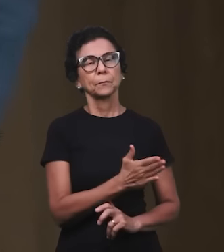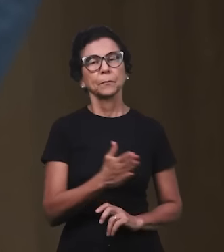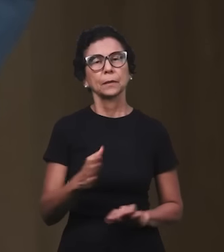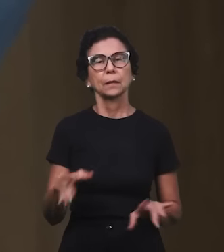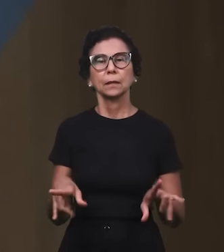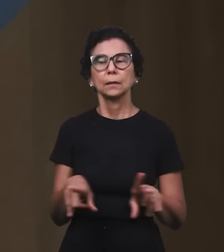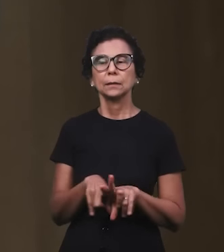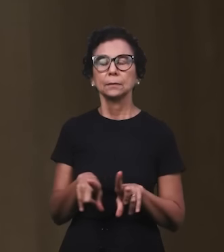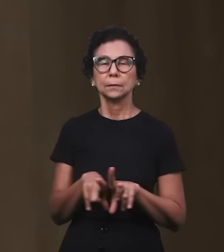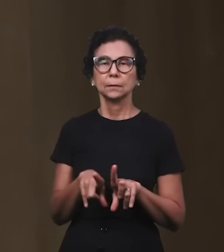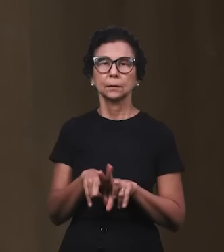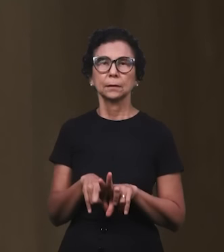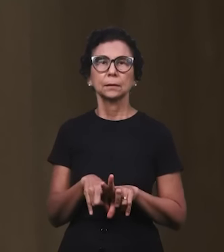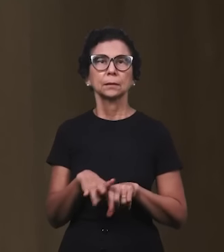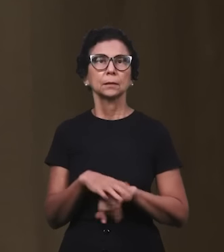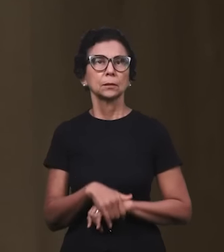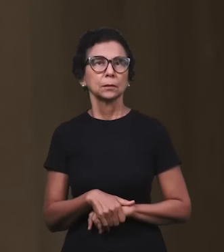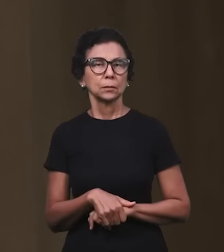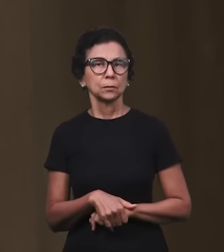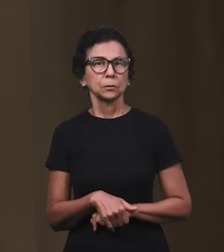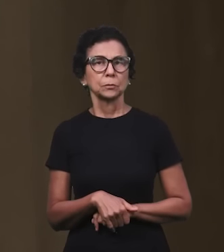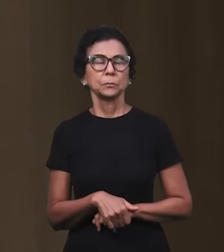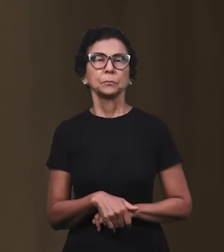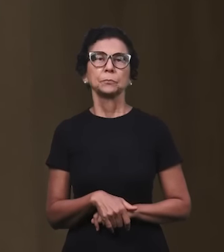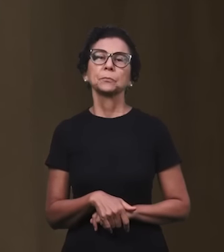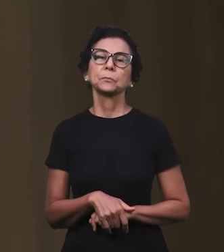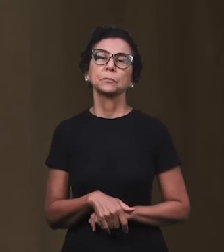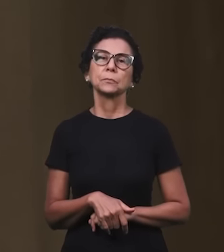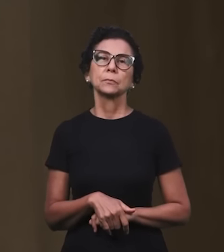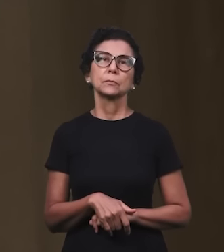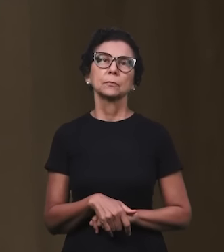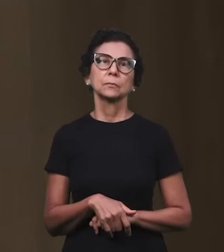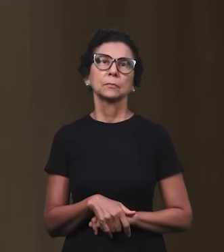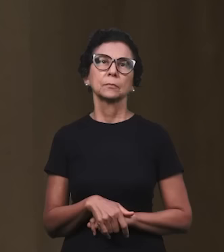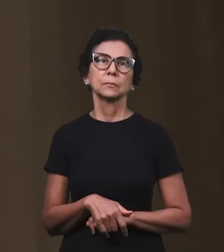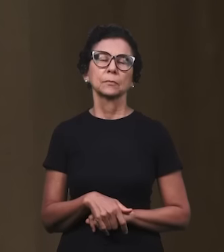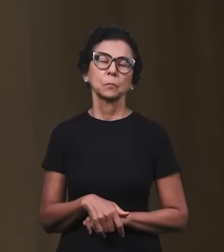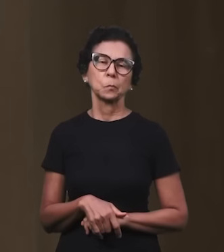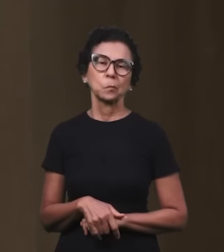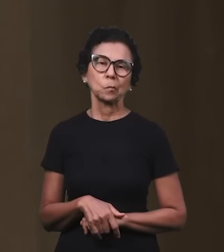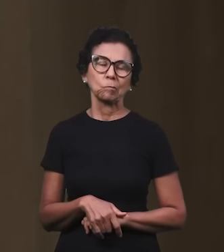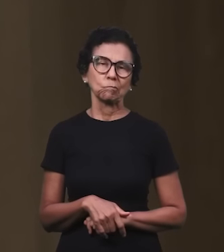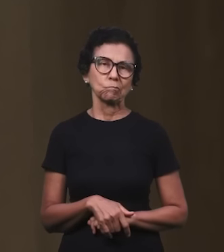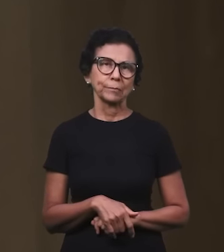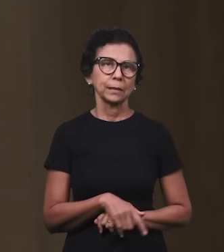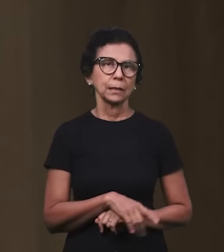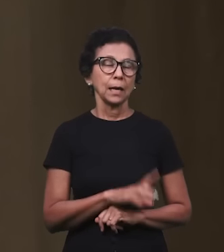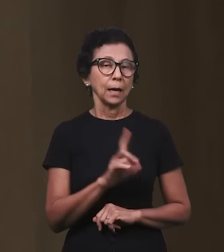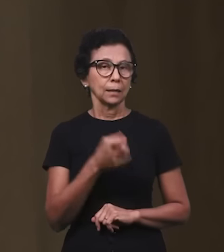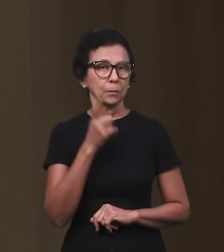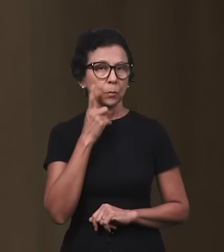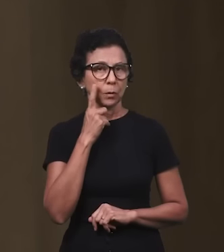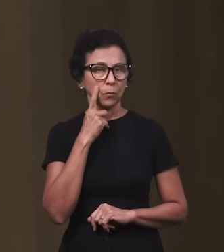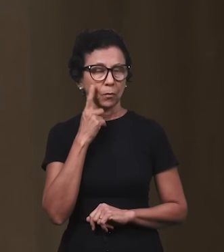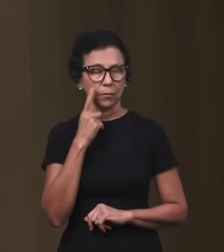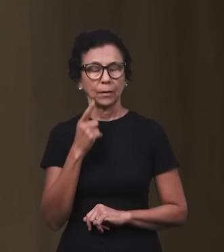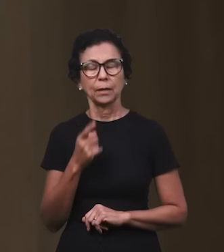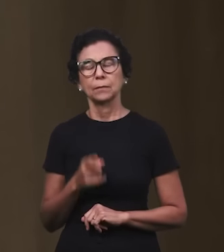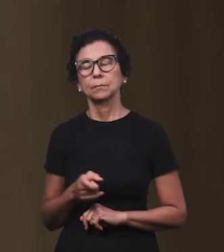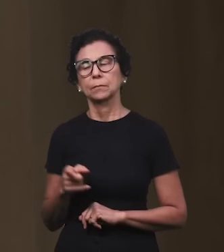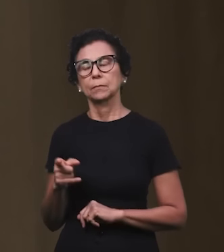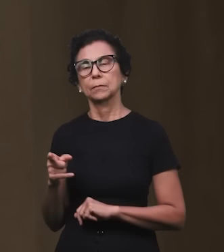Alexandre, em todos esses momentos, é por isso que nós estamos falando para a igreja, e nós vamos aplicar isso depois na vida da igreja,